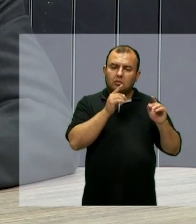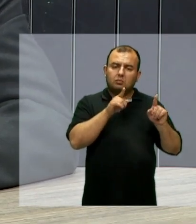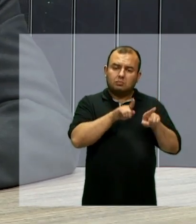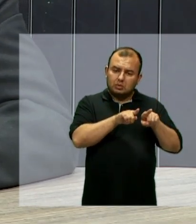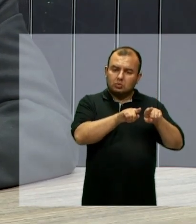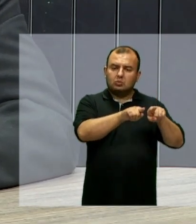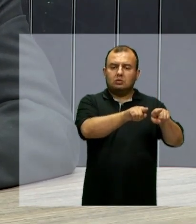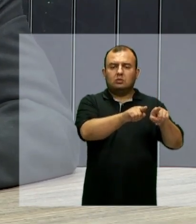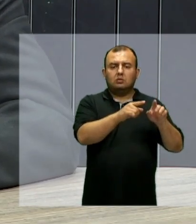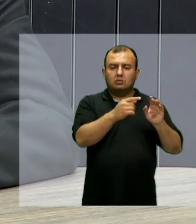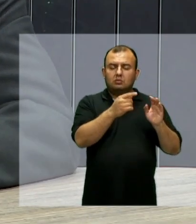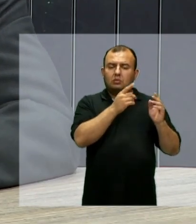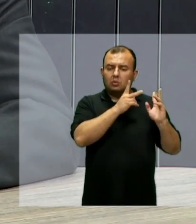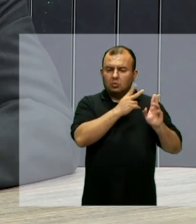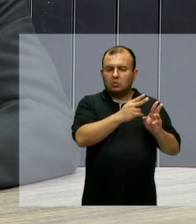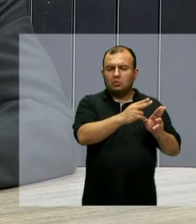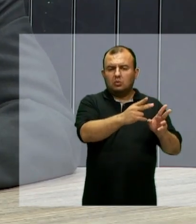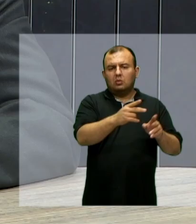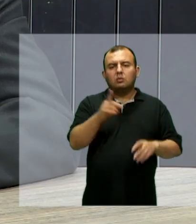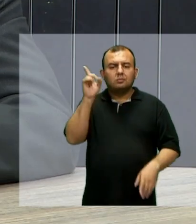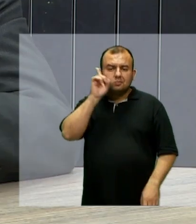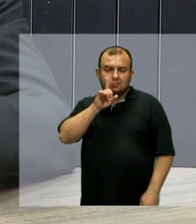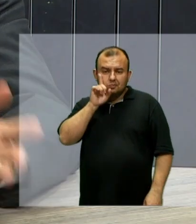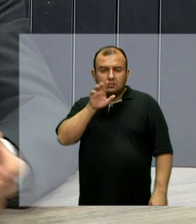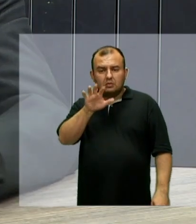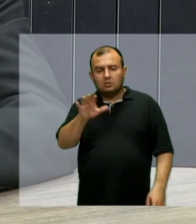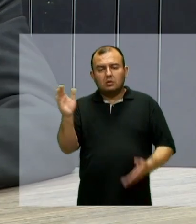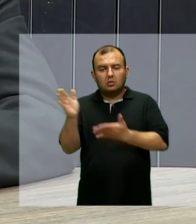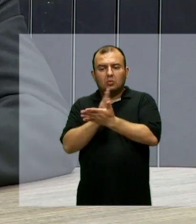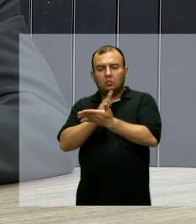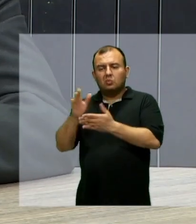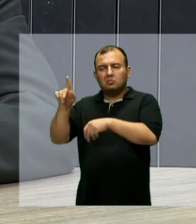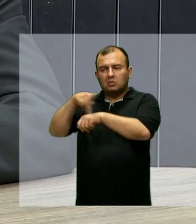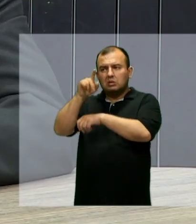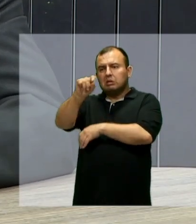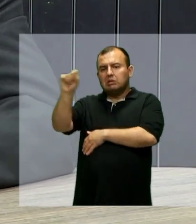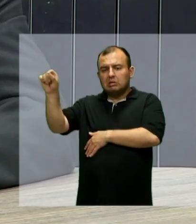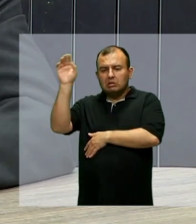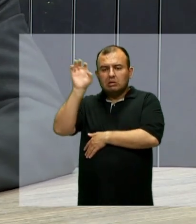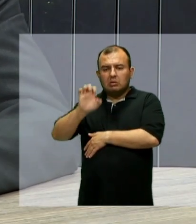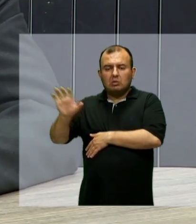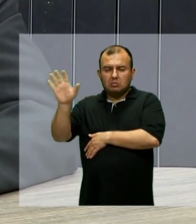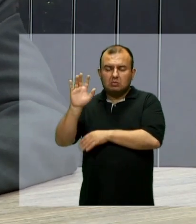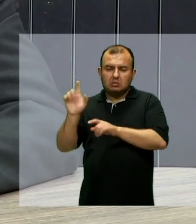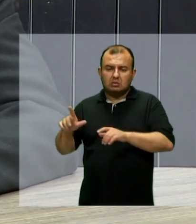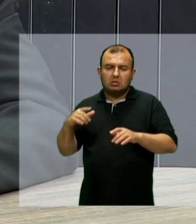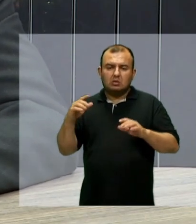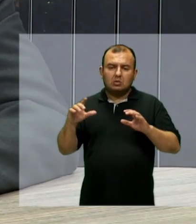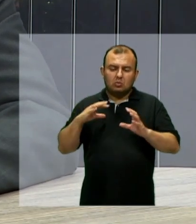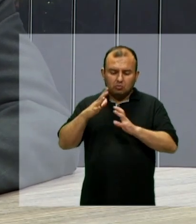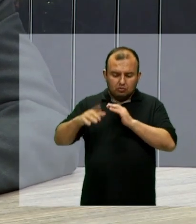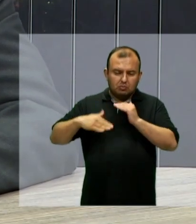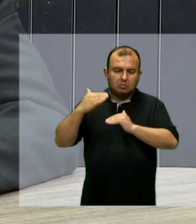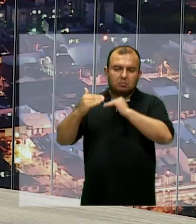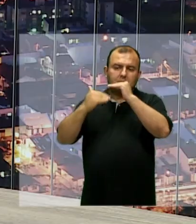Então, está padronizado assim mesmo. Os Estados Unidos é assim também, alguns países da Europa também. O mundo vai se curvar